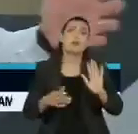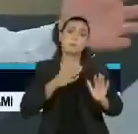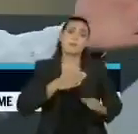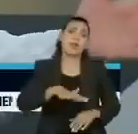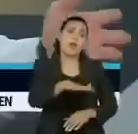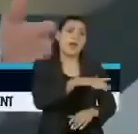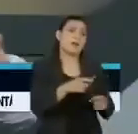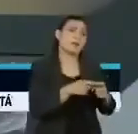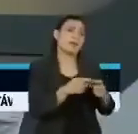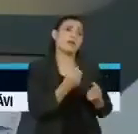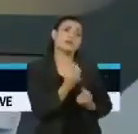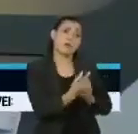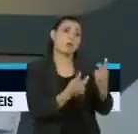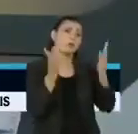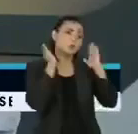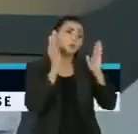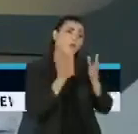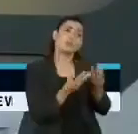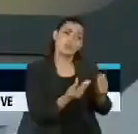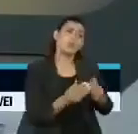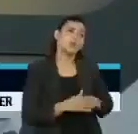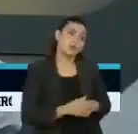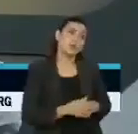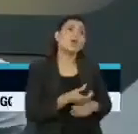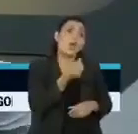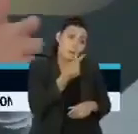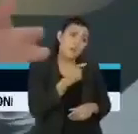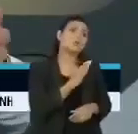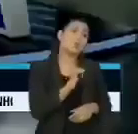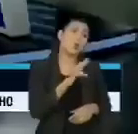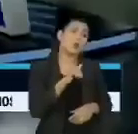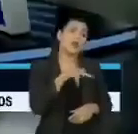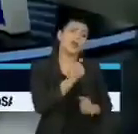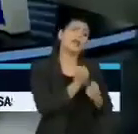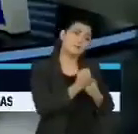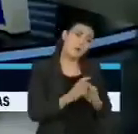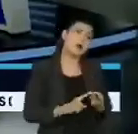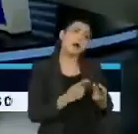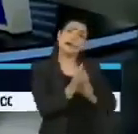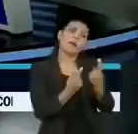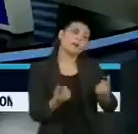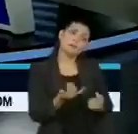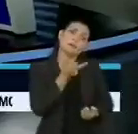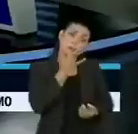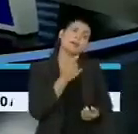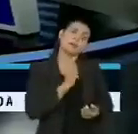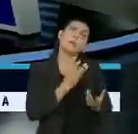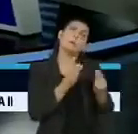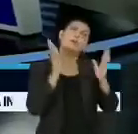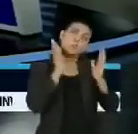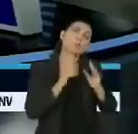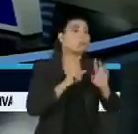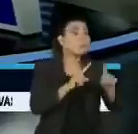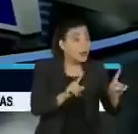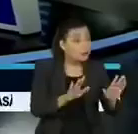área tem muito médico burro que ainda dá cloroquina, essas coisas, não tem isso. Agora, entre